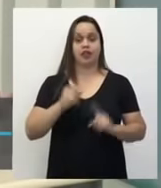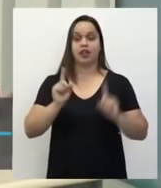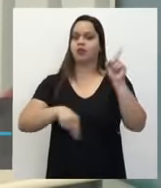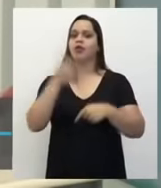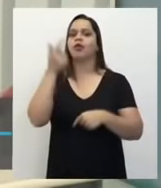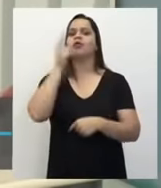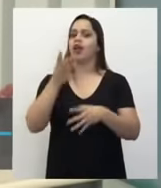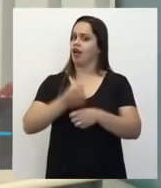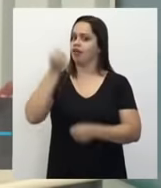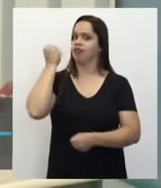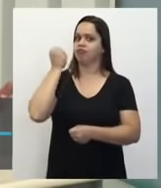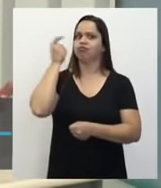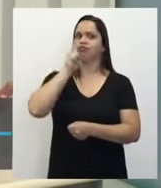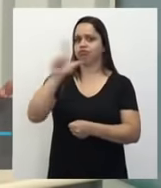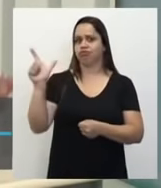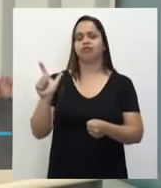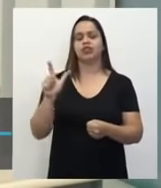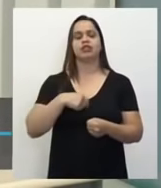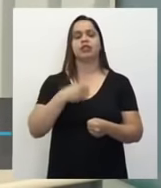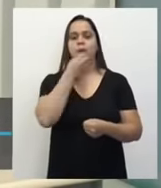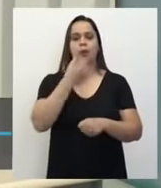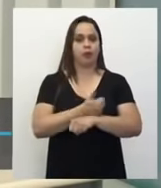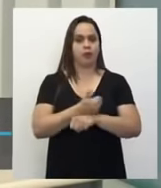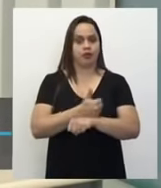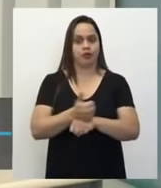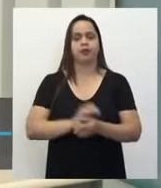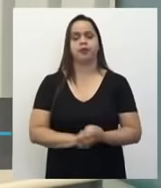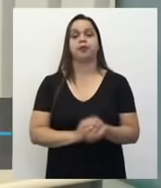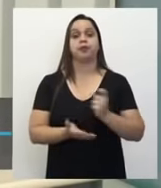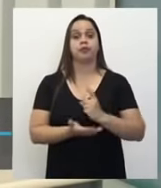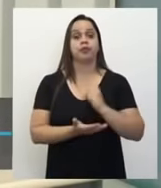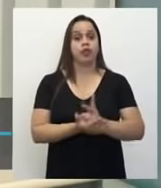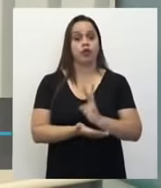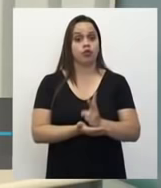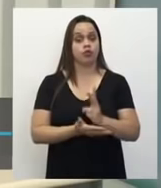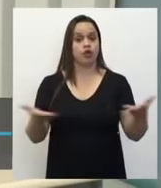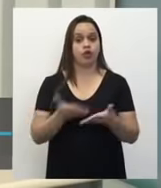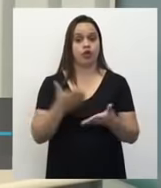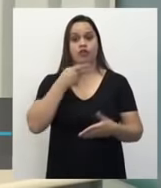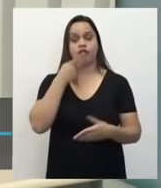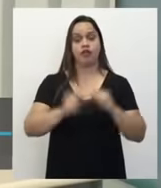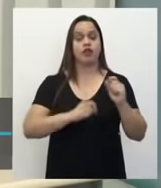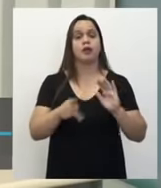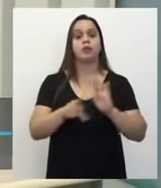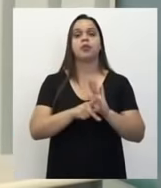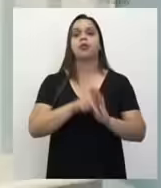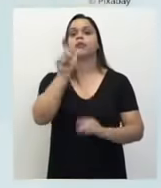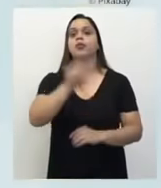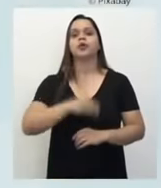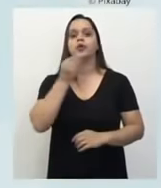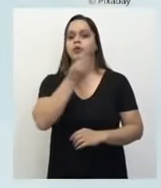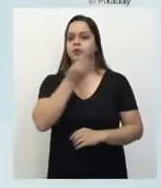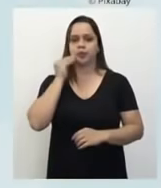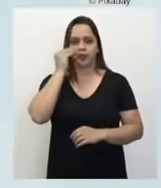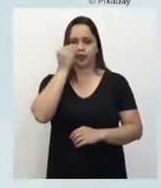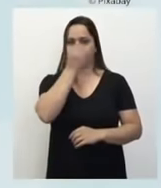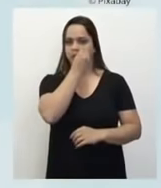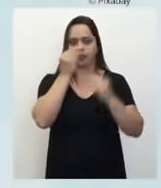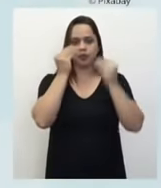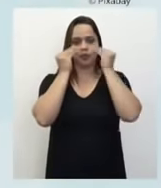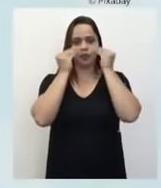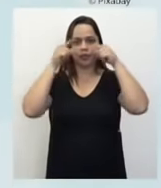seja um bom profissional, certo? Continuando, turma, a gente vai falar agora do maquiador. Também é uma outra profissão